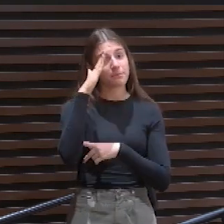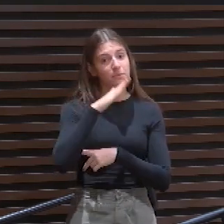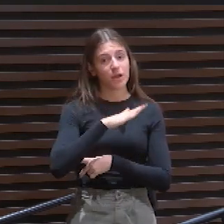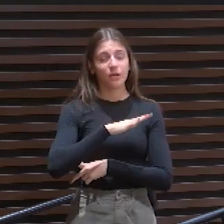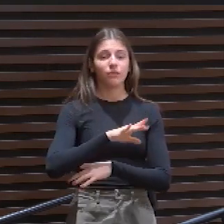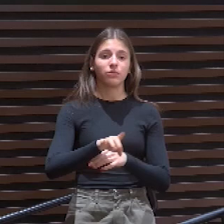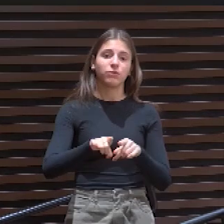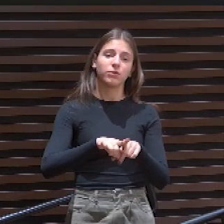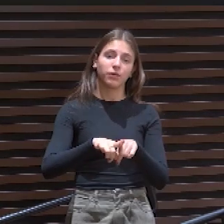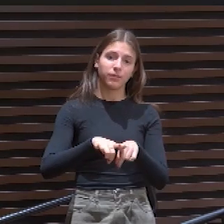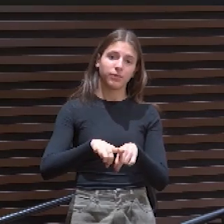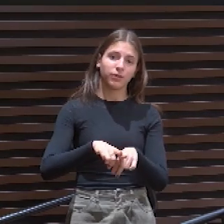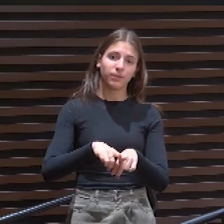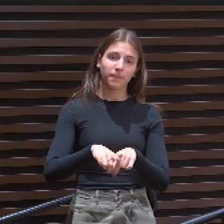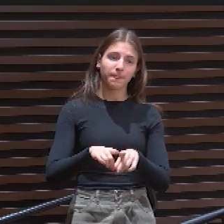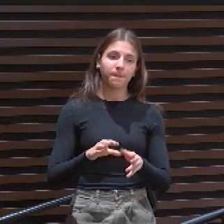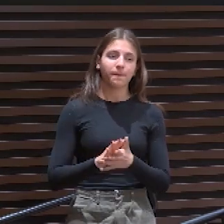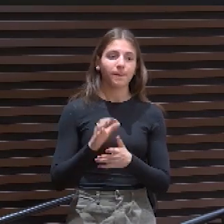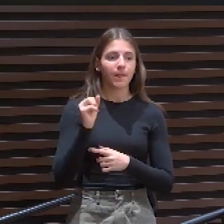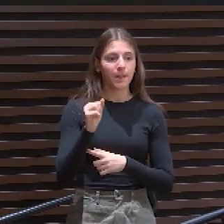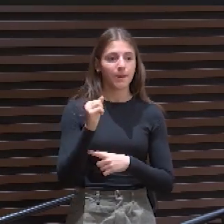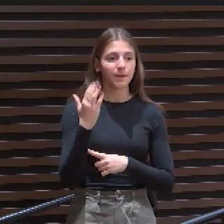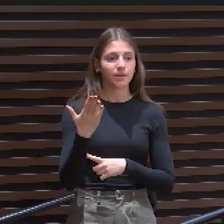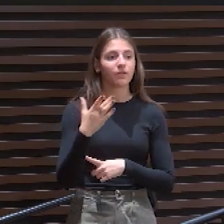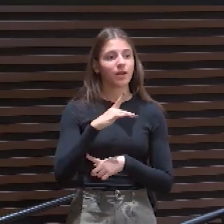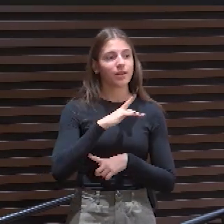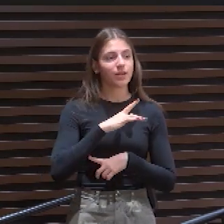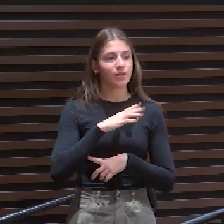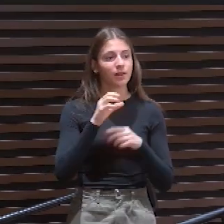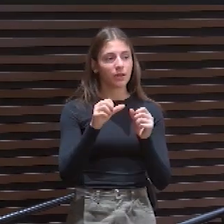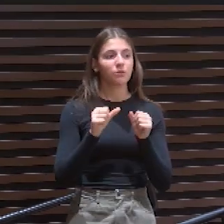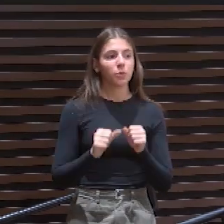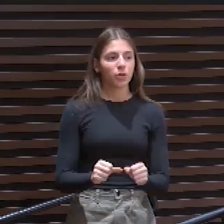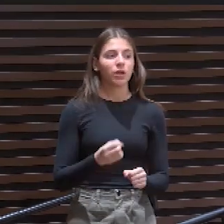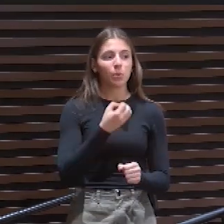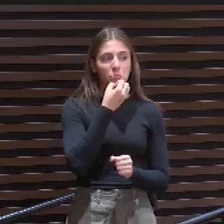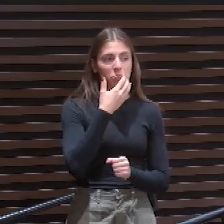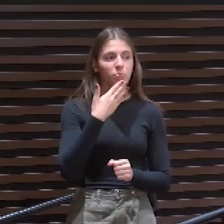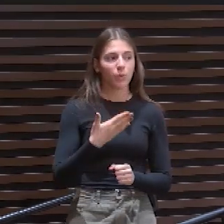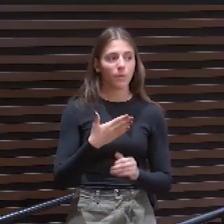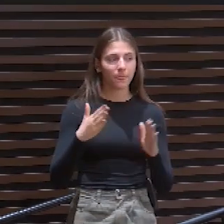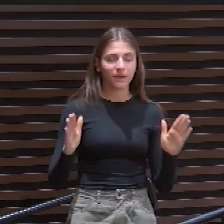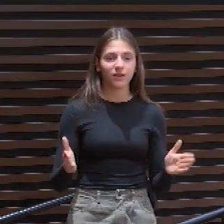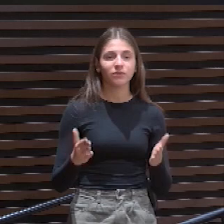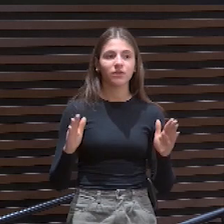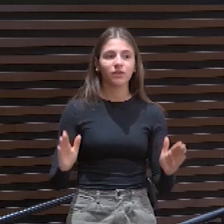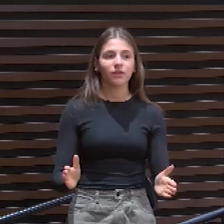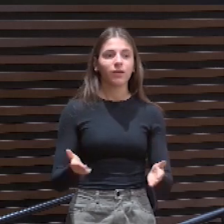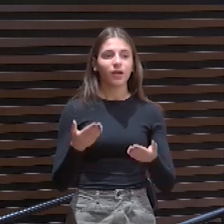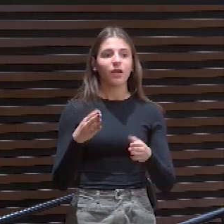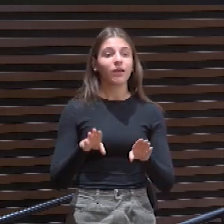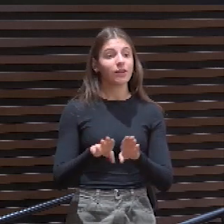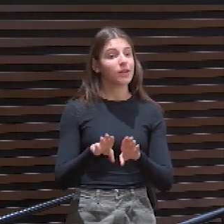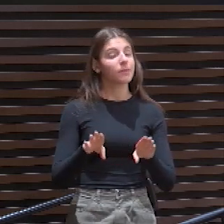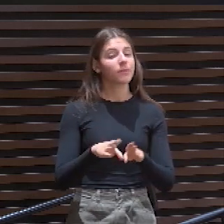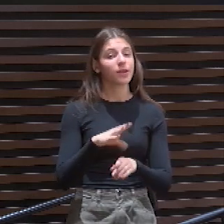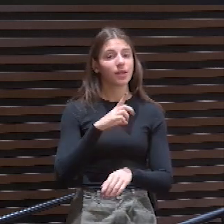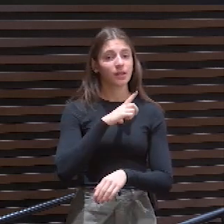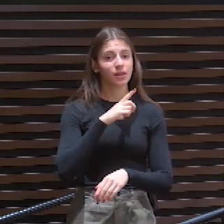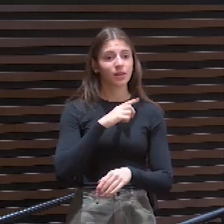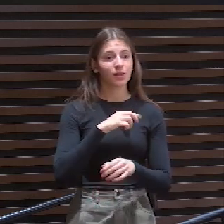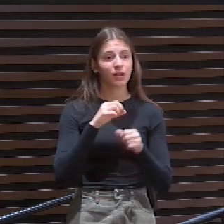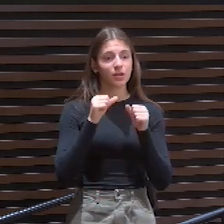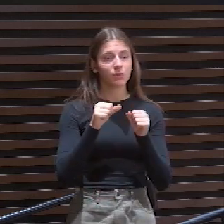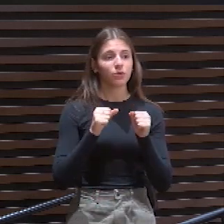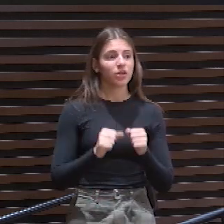irmão. Então ela tem o poder positivo de edificar, de construir, como ela tem o poder de